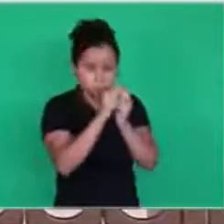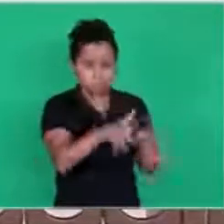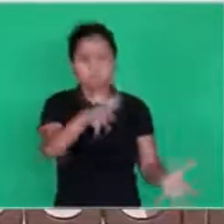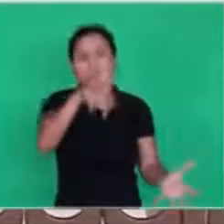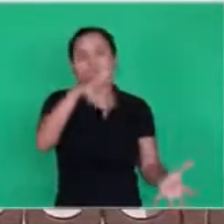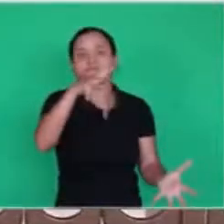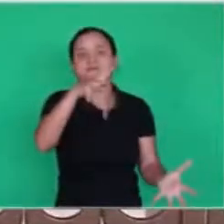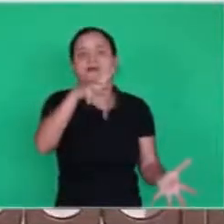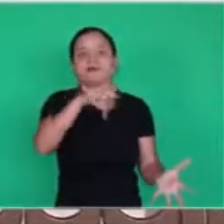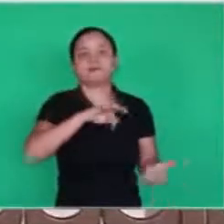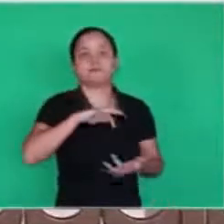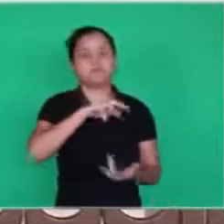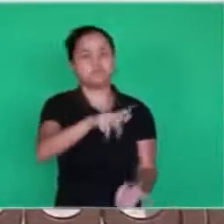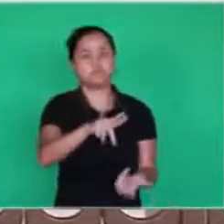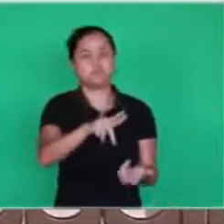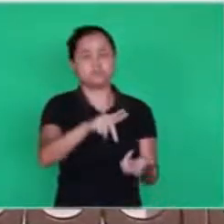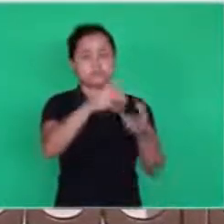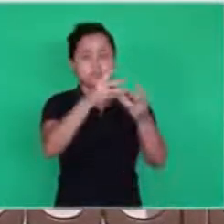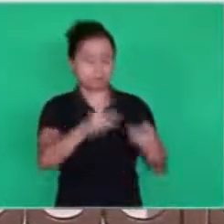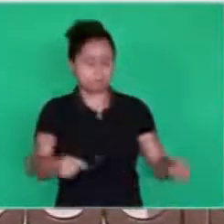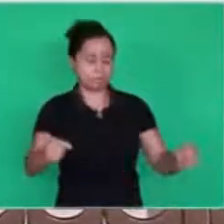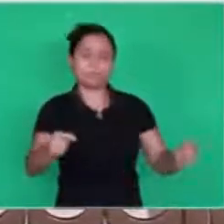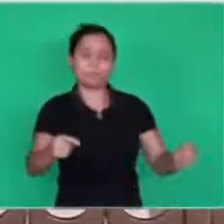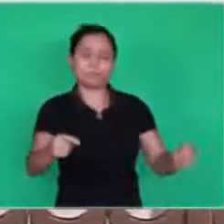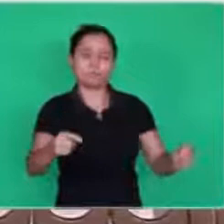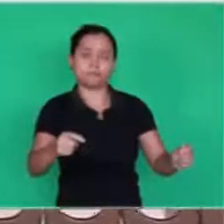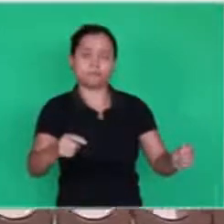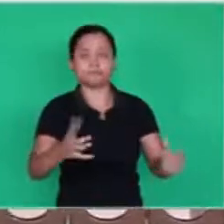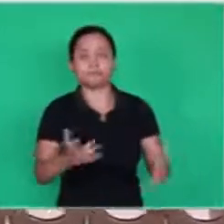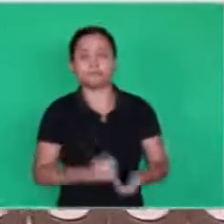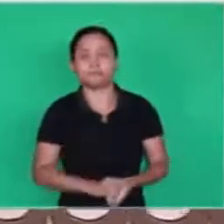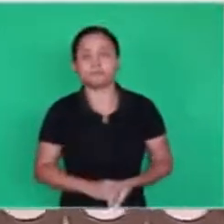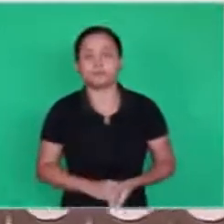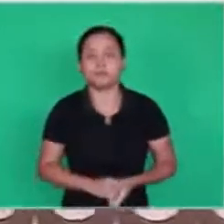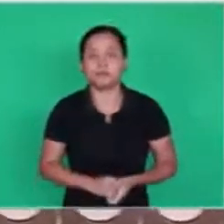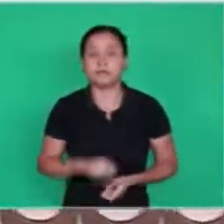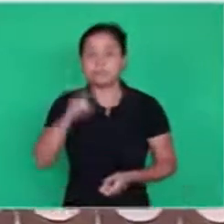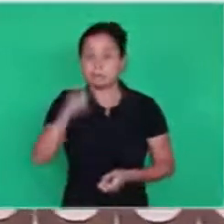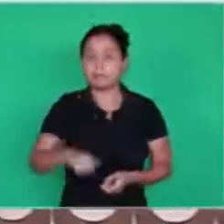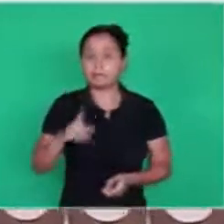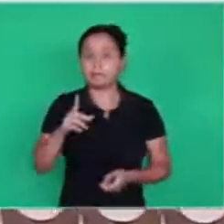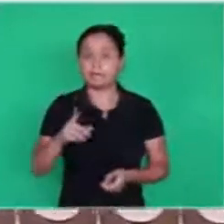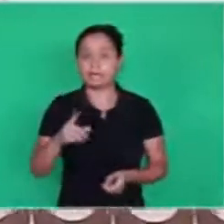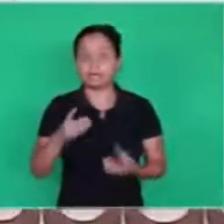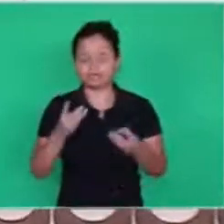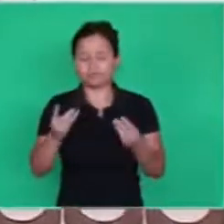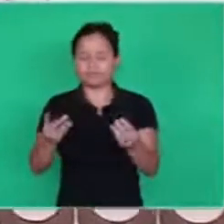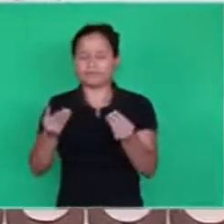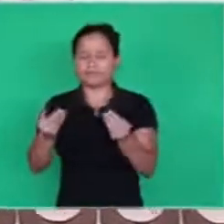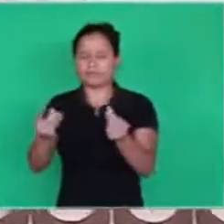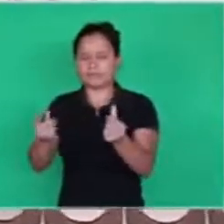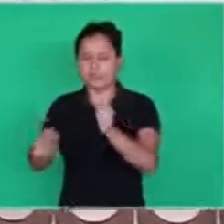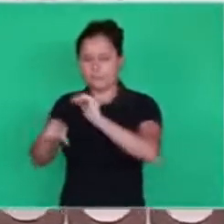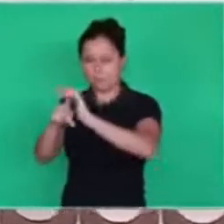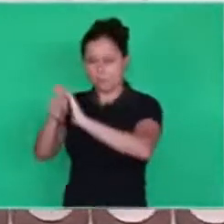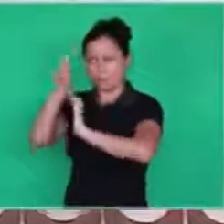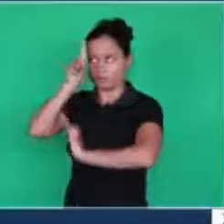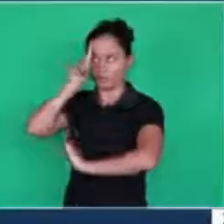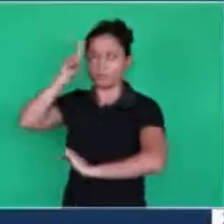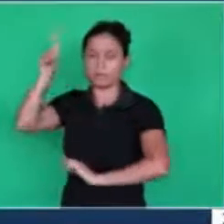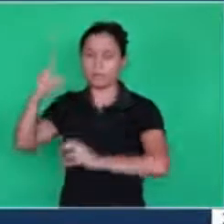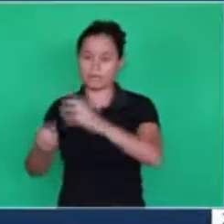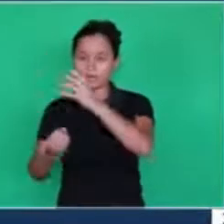coisa. É uma parte científica, tudo isso. Quer dizer, o modo essencial de Deus, ele cria os céus pela